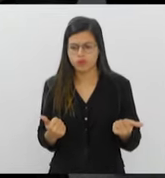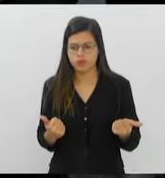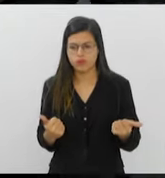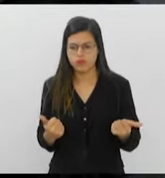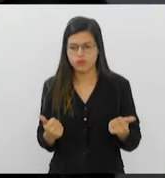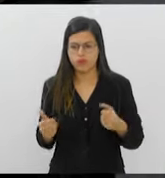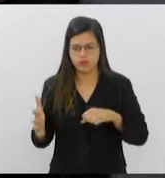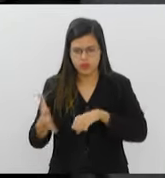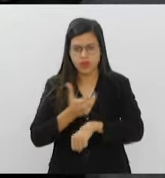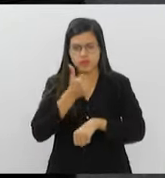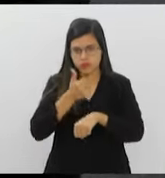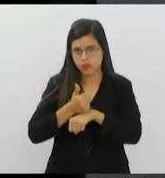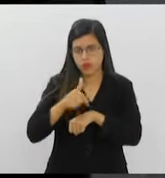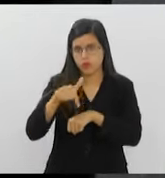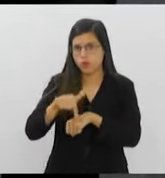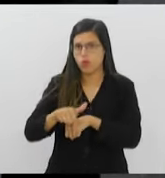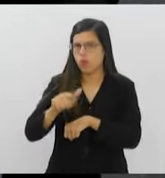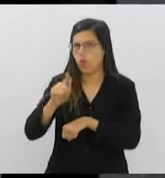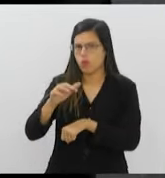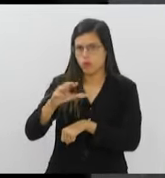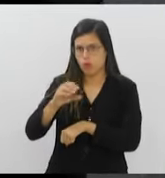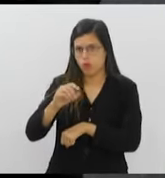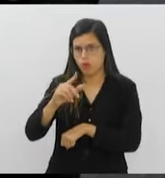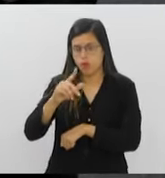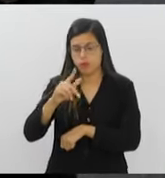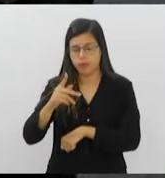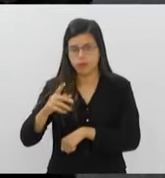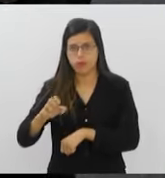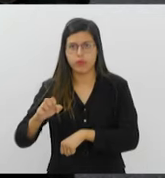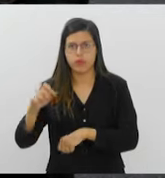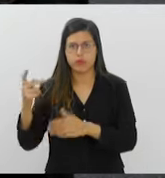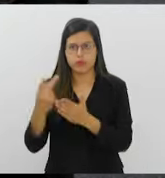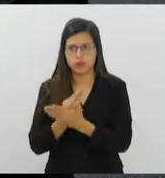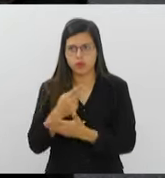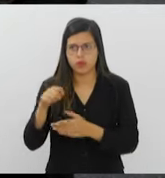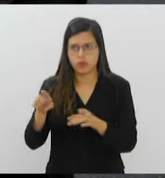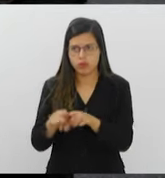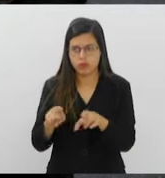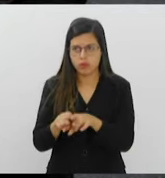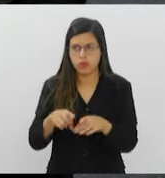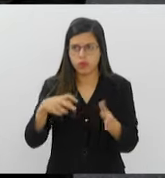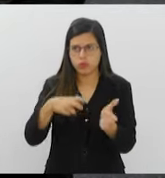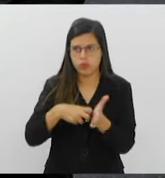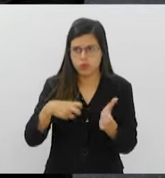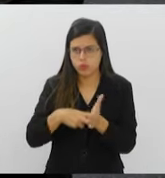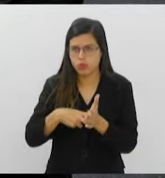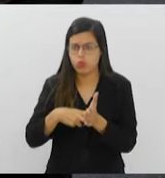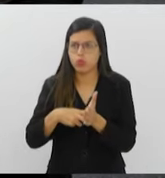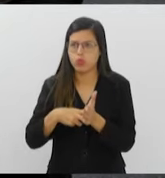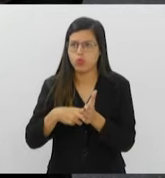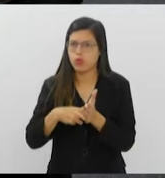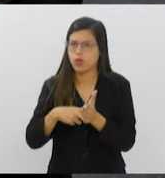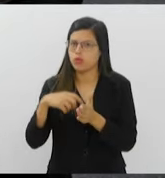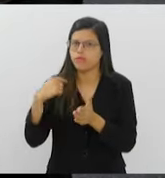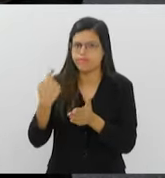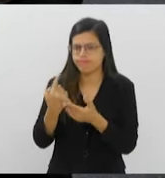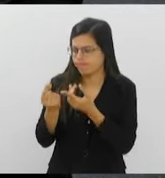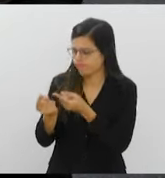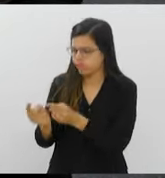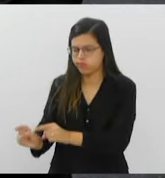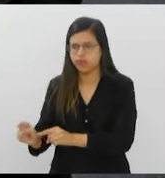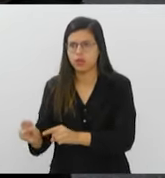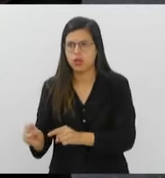e ao esgoto da ditadura militar, da tortura, da lógica antidemocrática, o nosso total repúdio